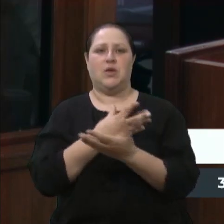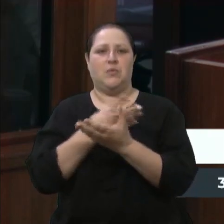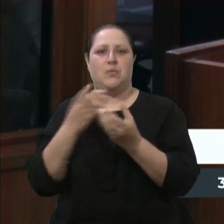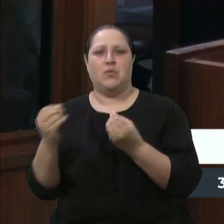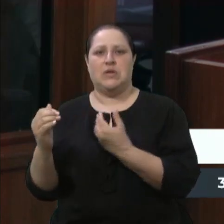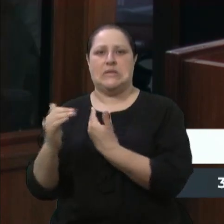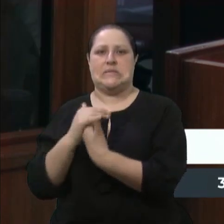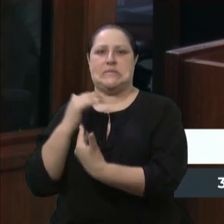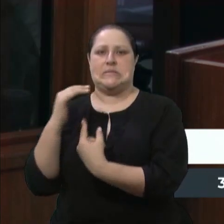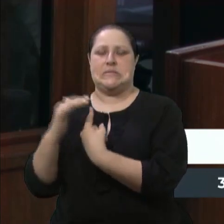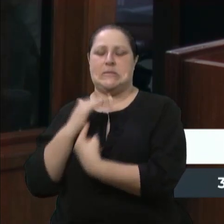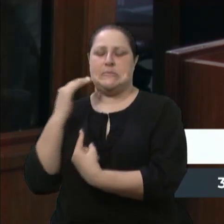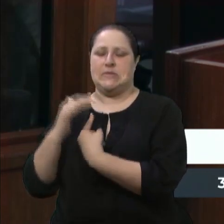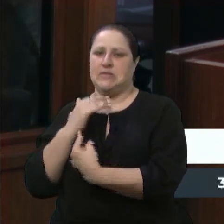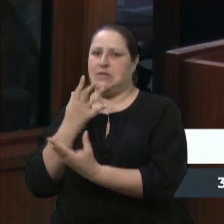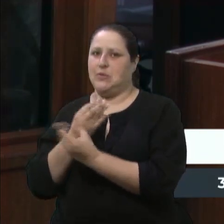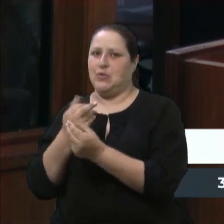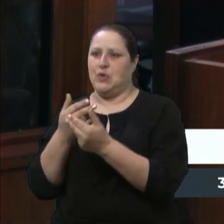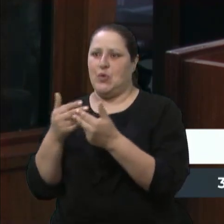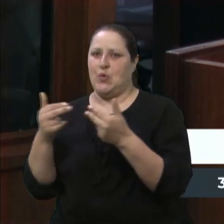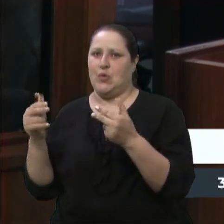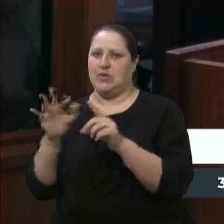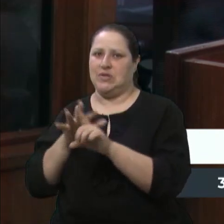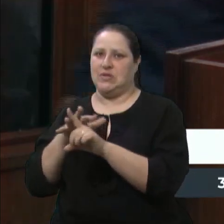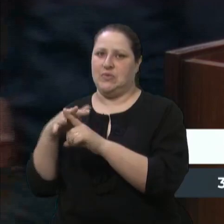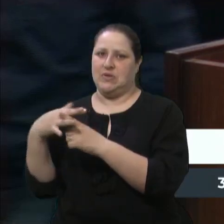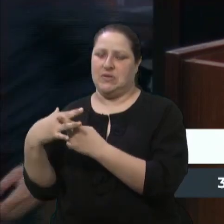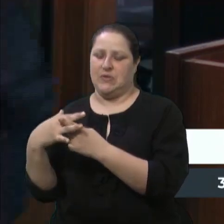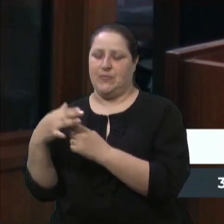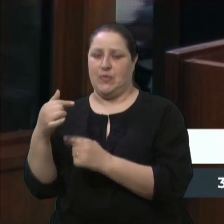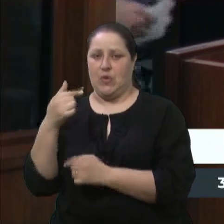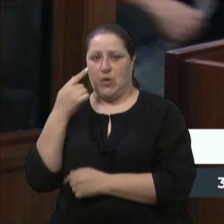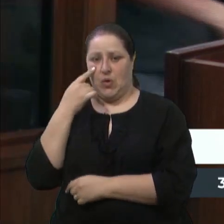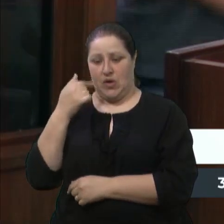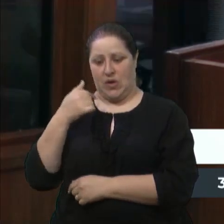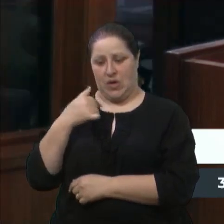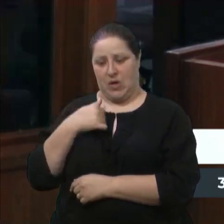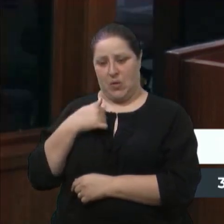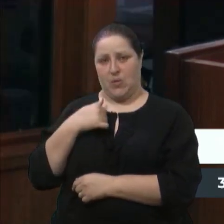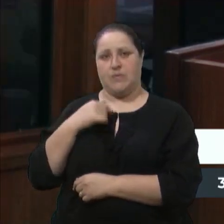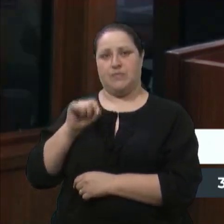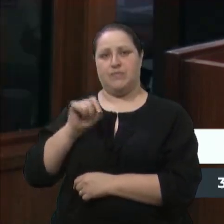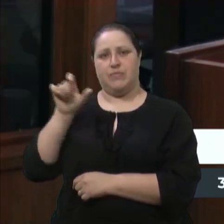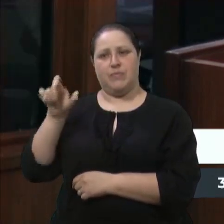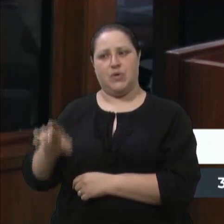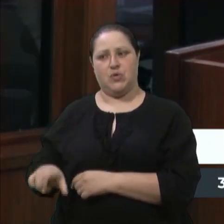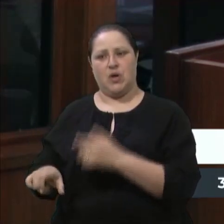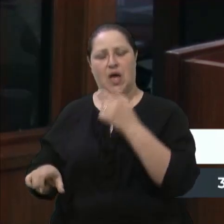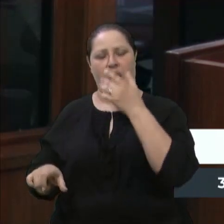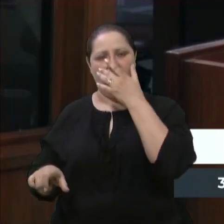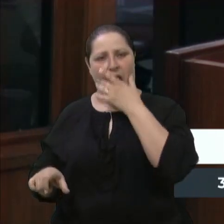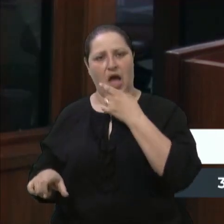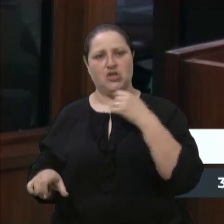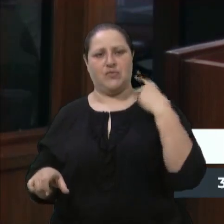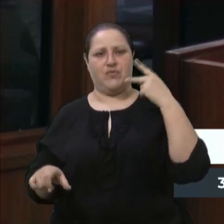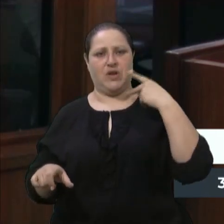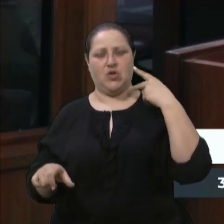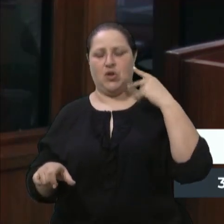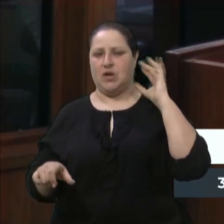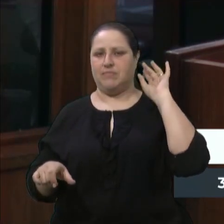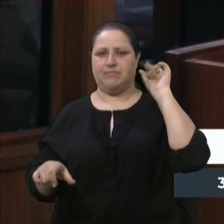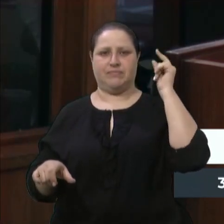situações, muitas situações. No meu caso, as pessoas acham que o vereador vai resolver uma questão de um dia para o